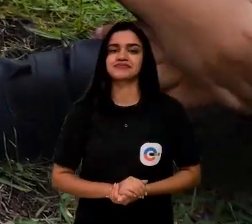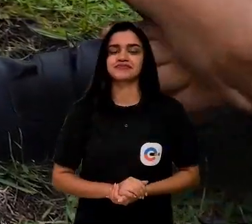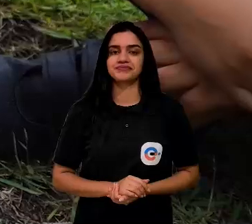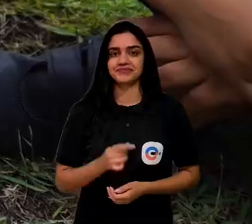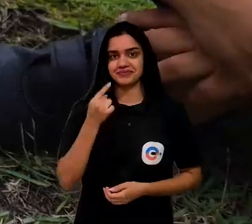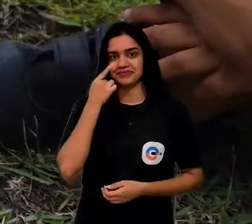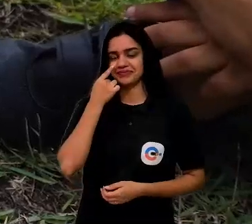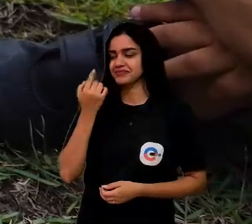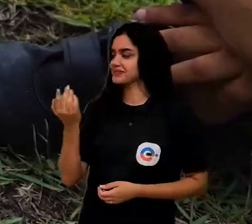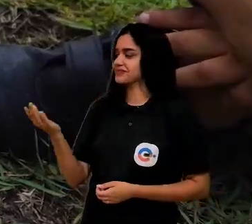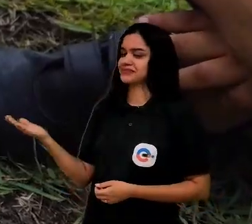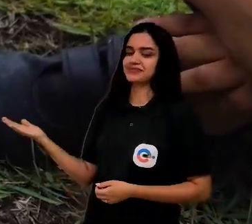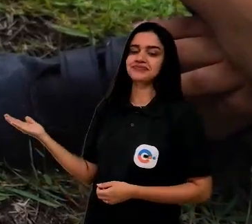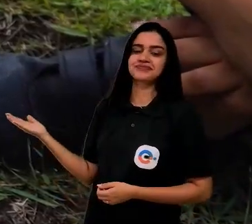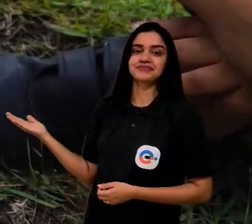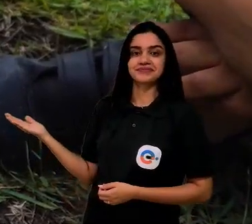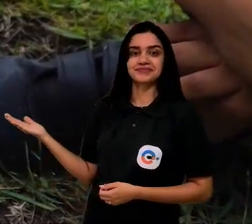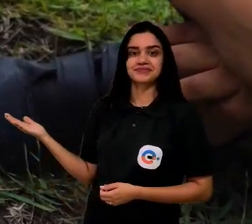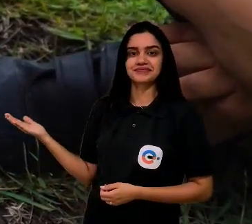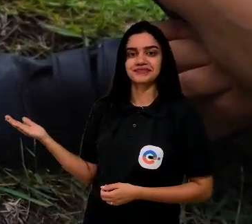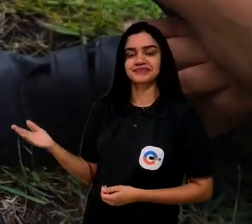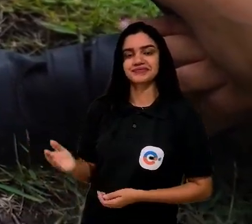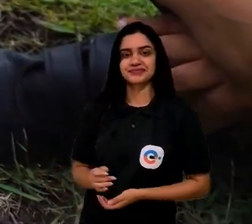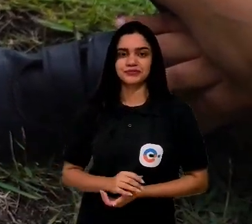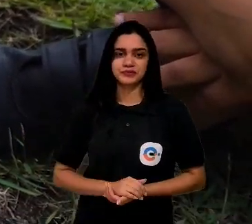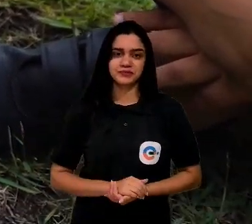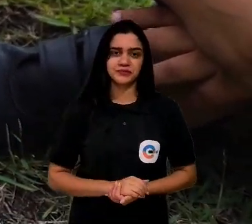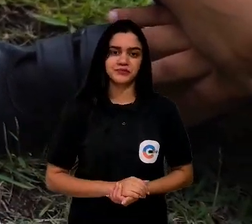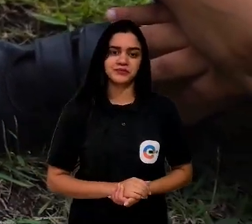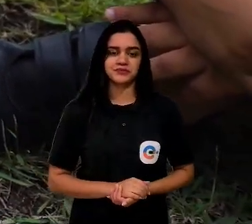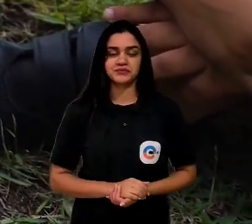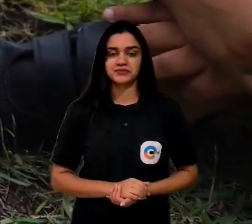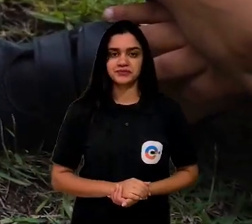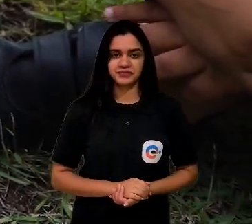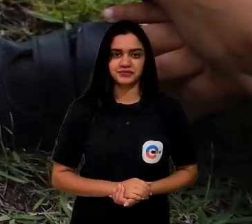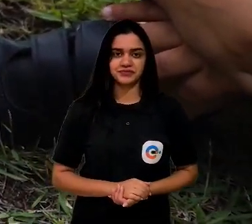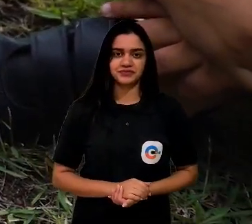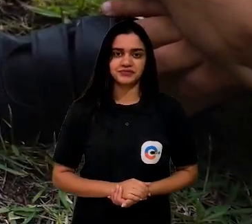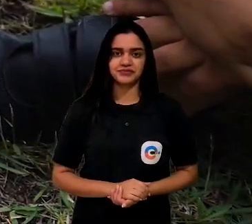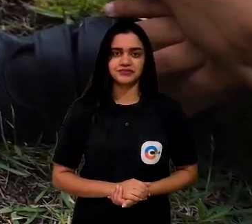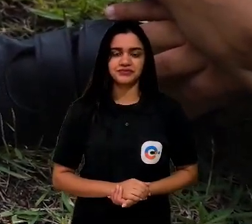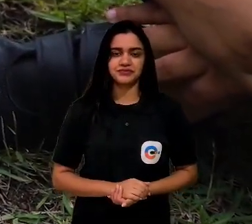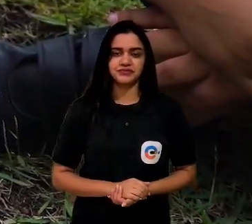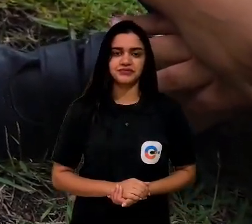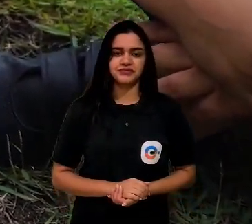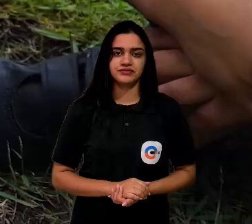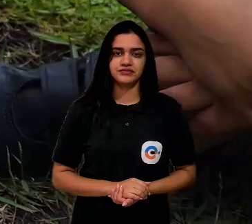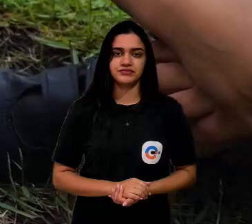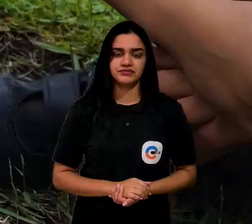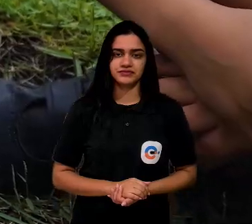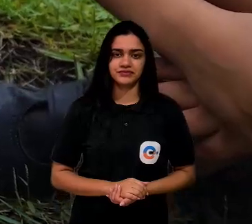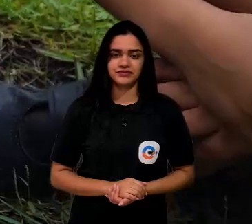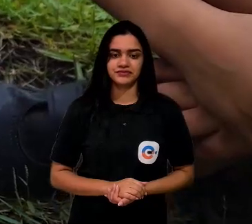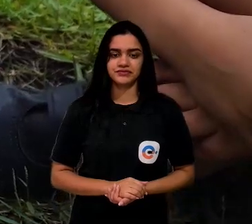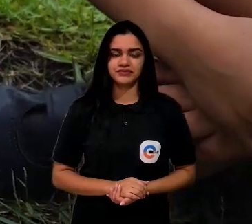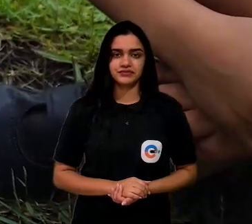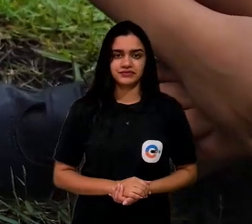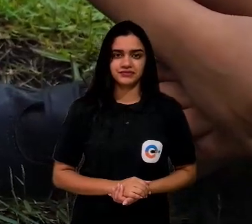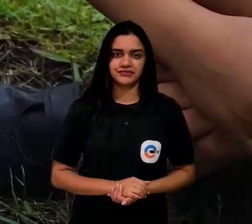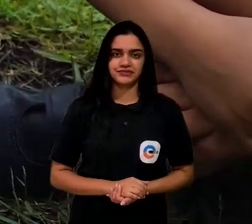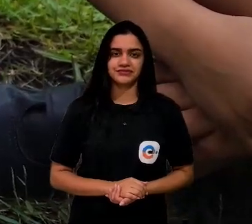assim, faço um círculo. Ó o círculo, tá vendo? Boto a pontinha aqui, ó, do